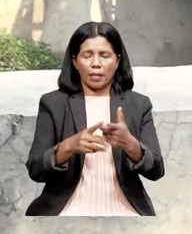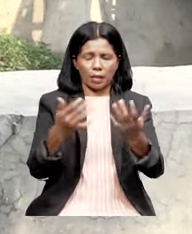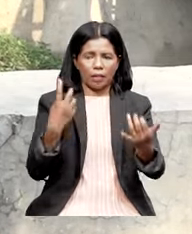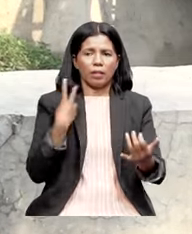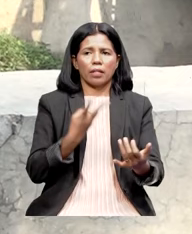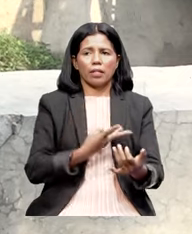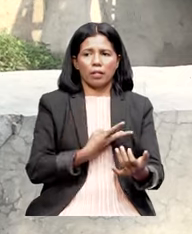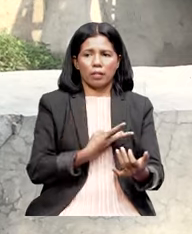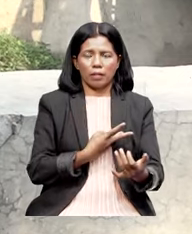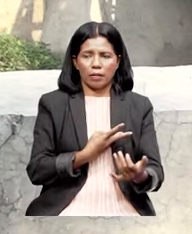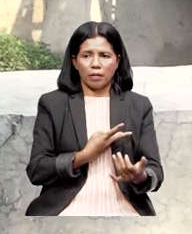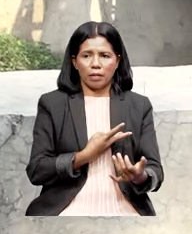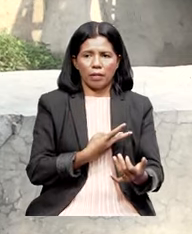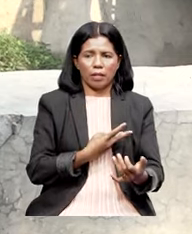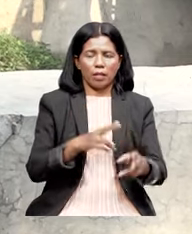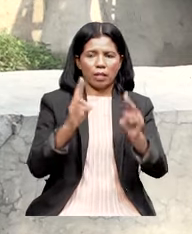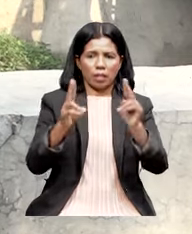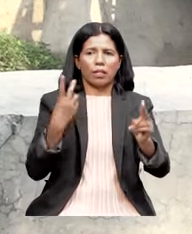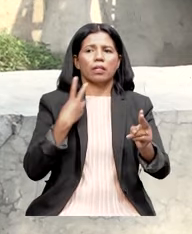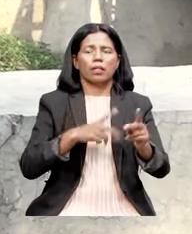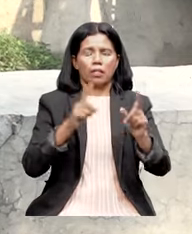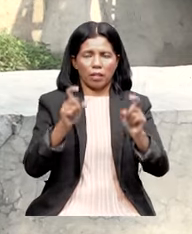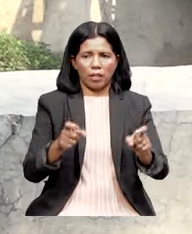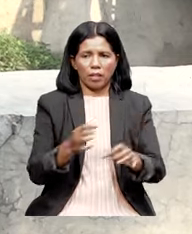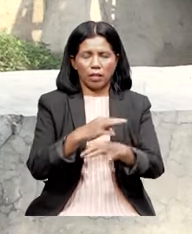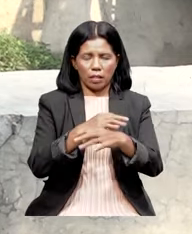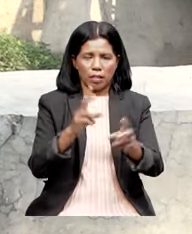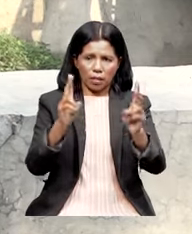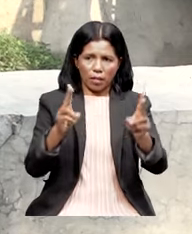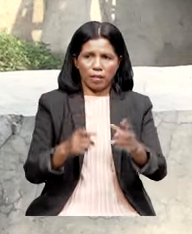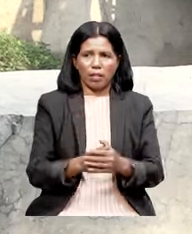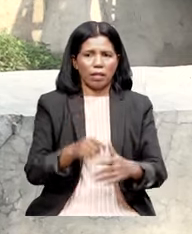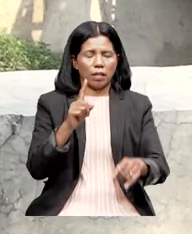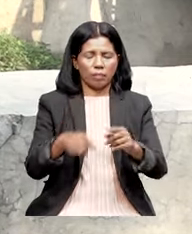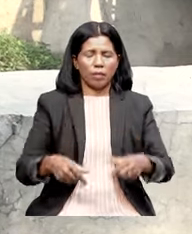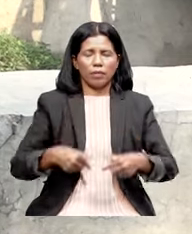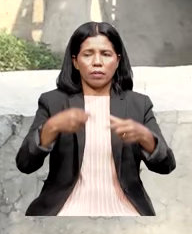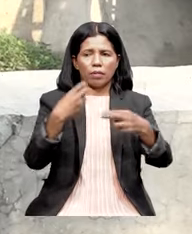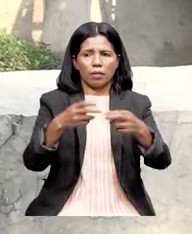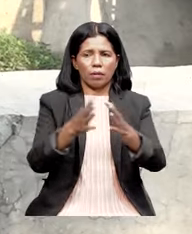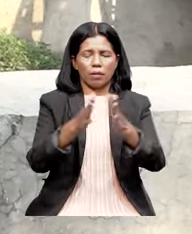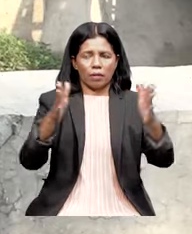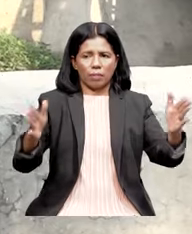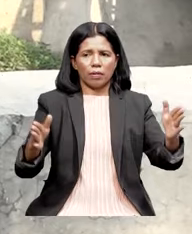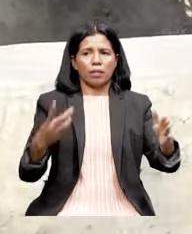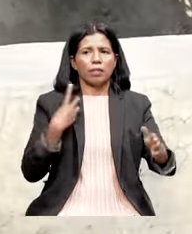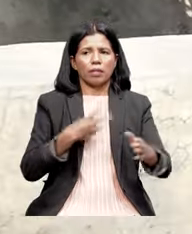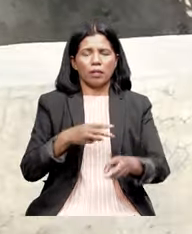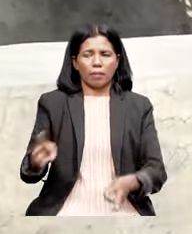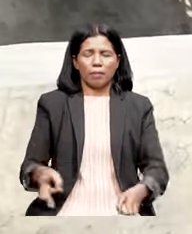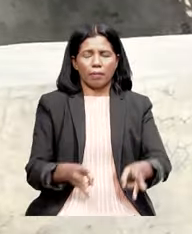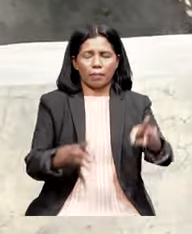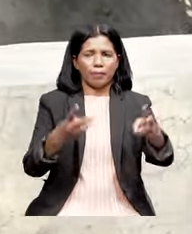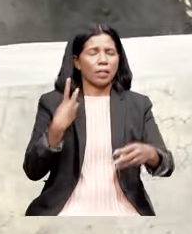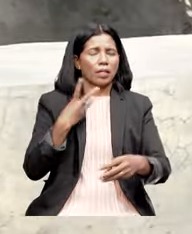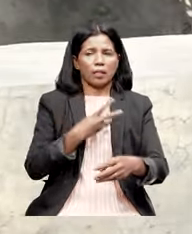kita urgentemente ita tem que hadia lalais para la bele foi impacto bot li ba itenia mota. Kita sidau